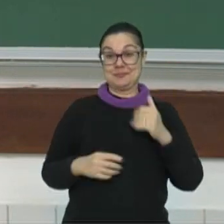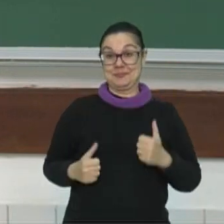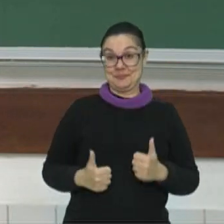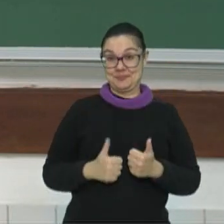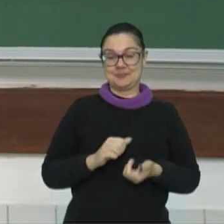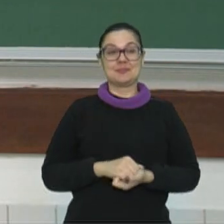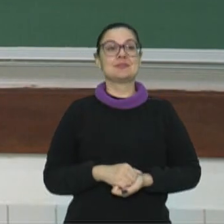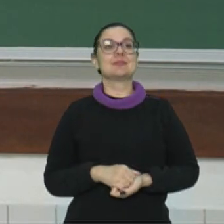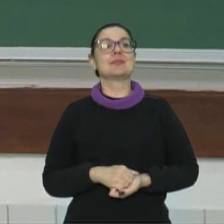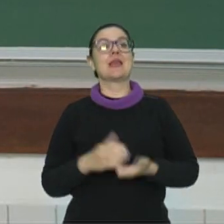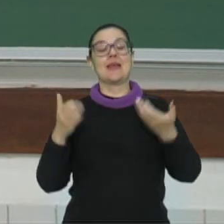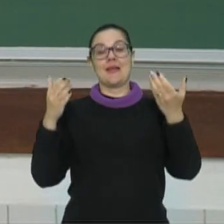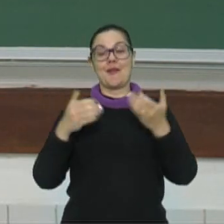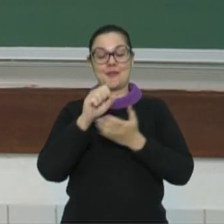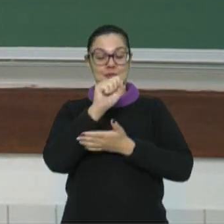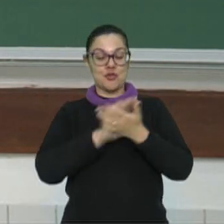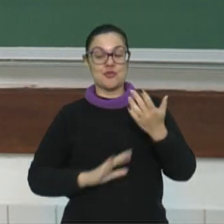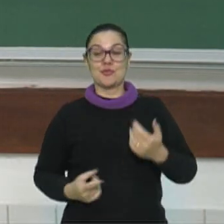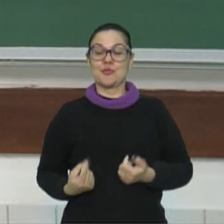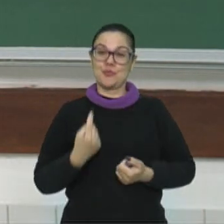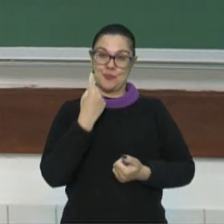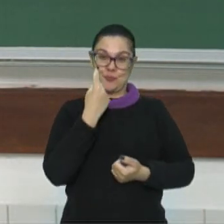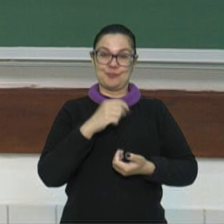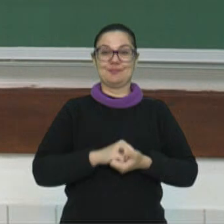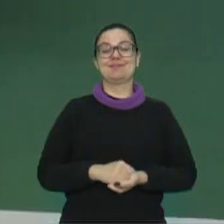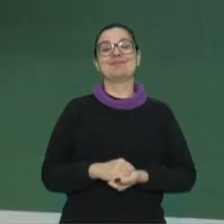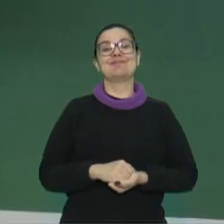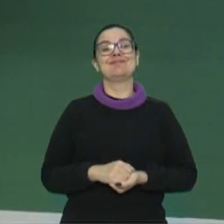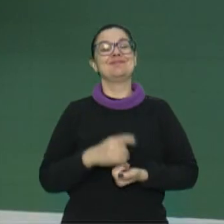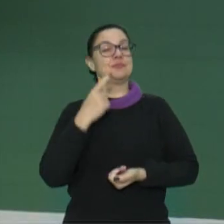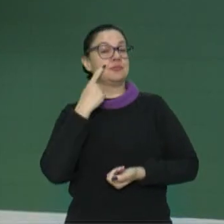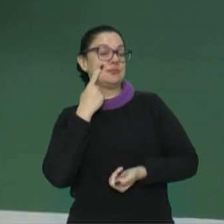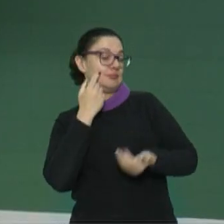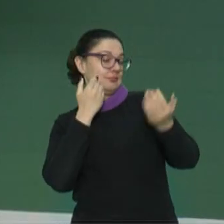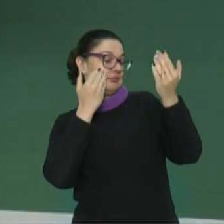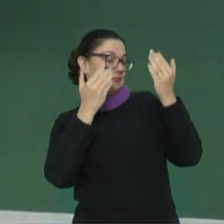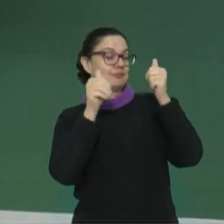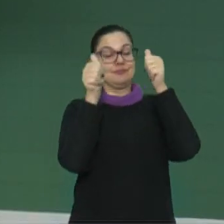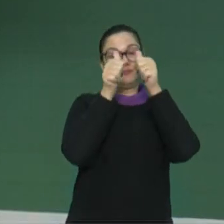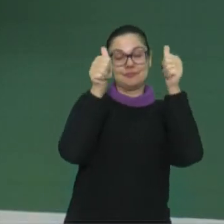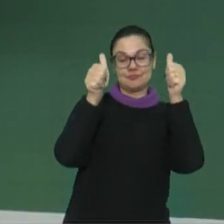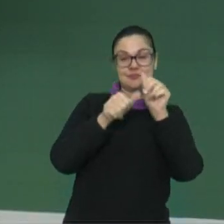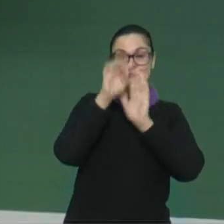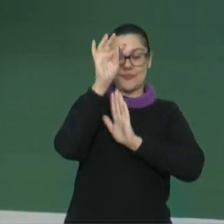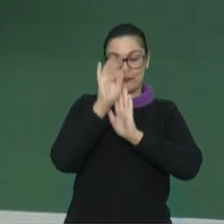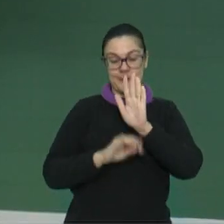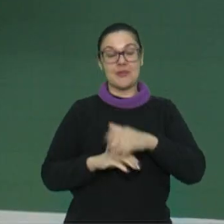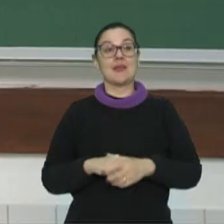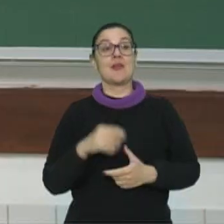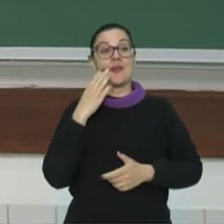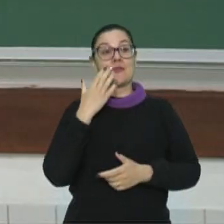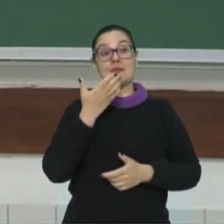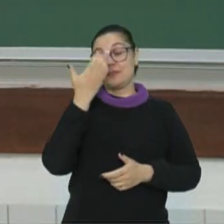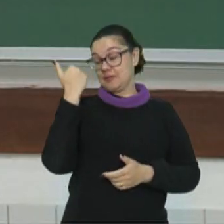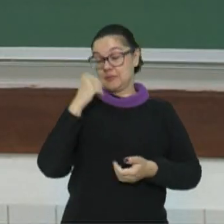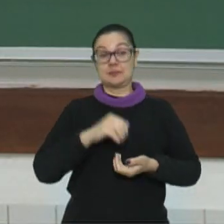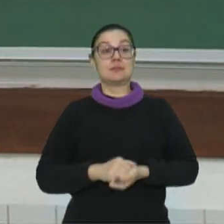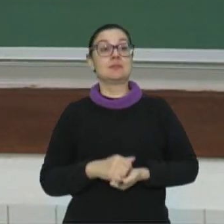bom, querido? Agora vamos para o exercício. Vamos analisar um pouquinho essa estrutura, tá? Vamos lá comigo? Vamos